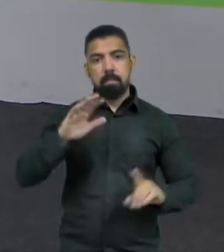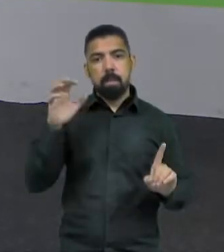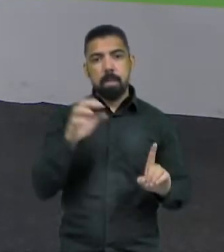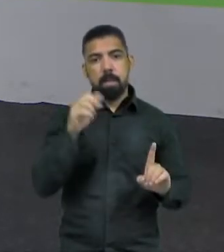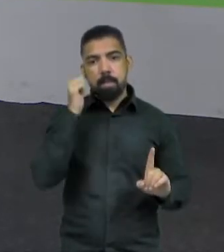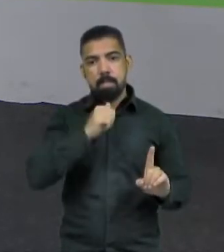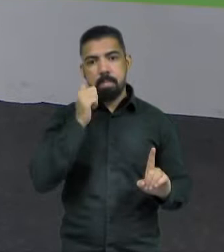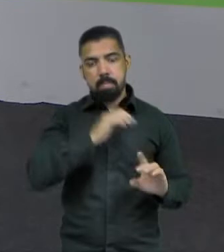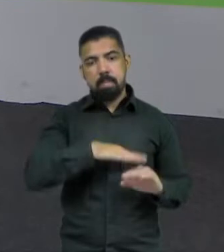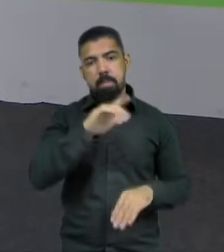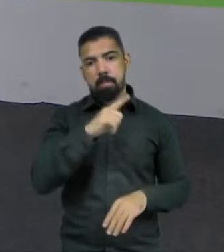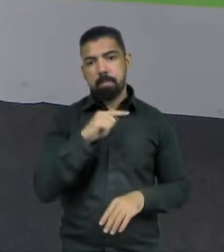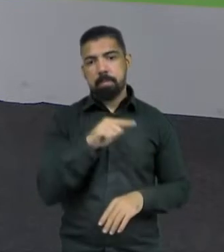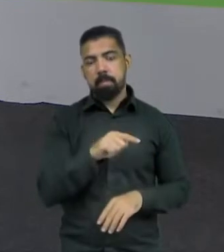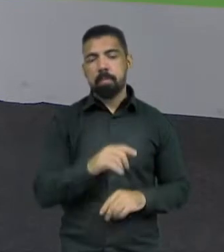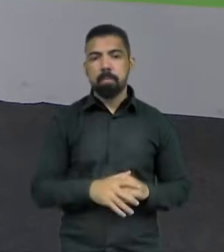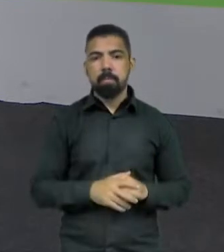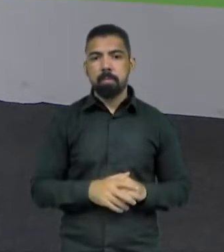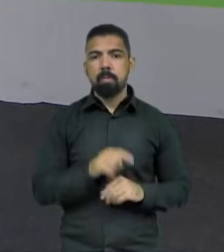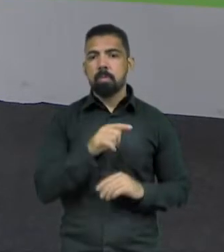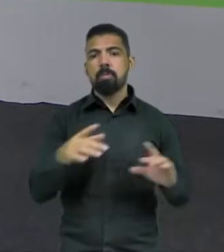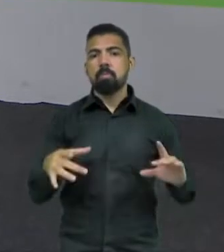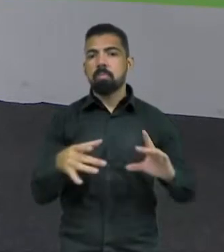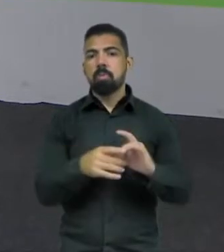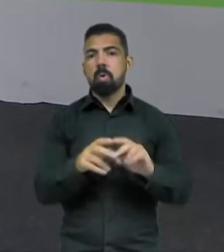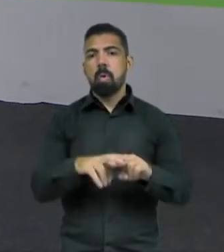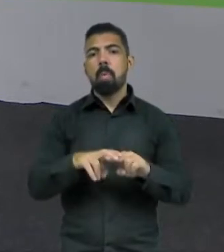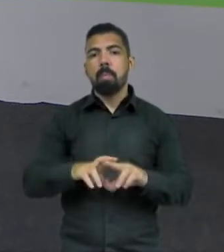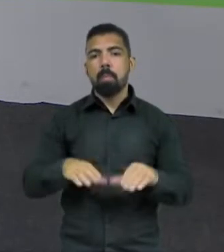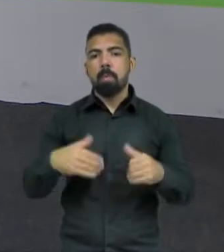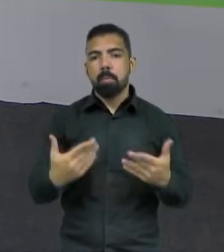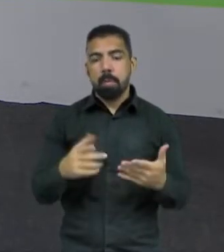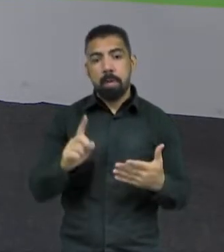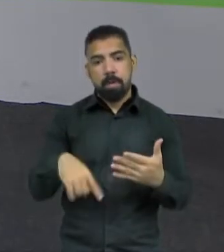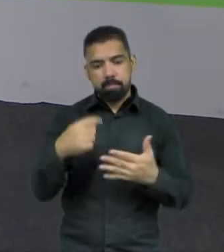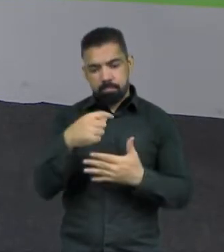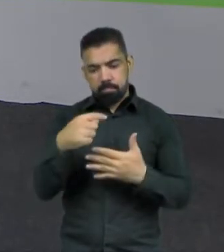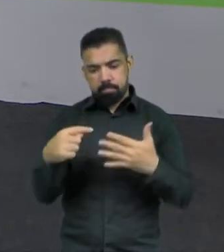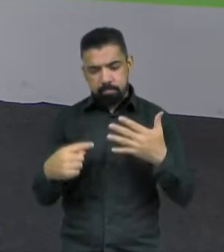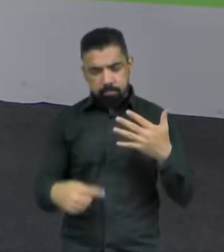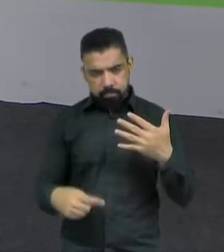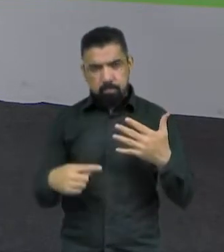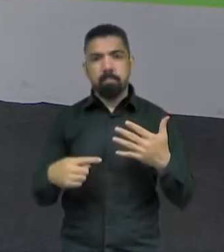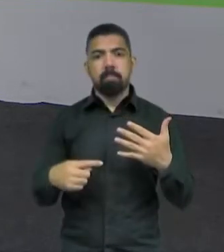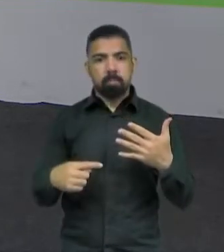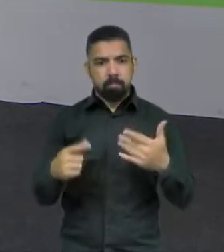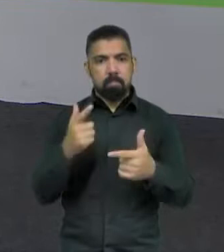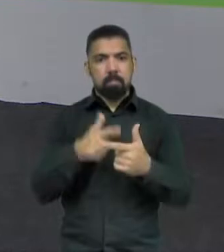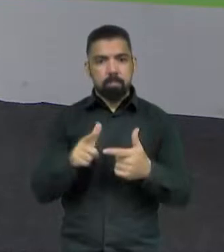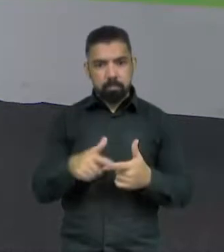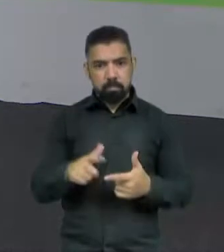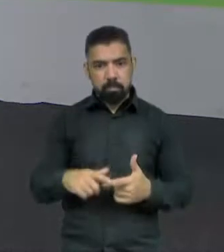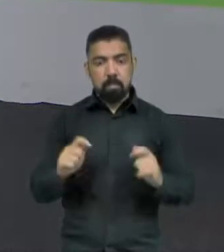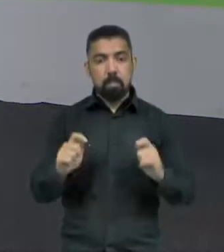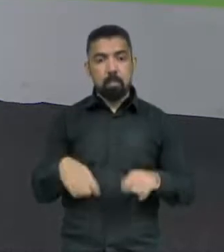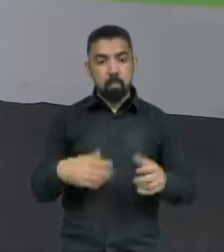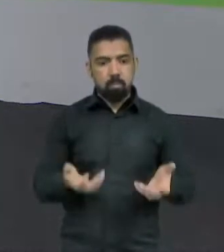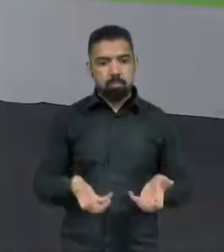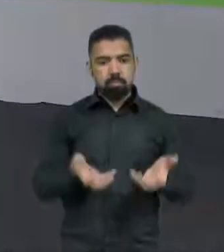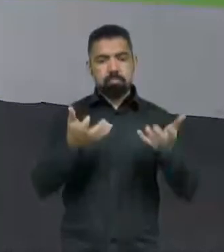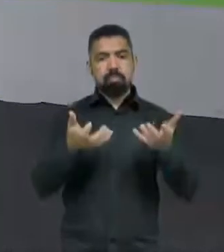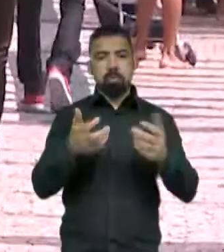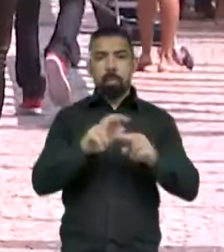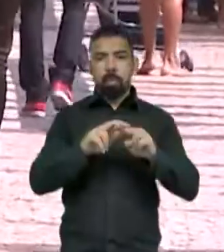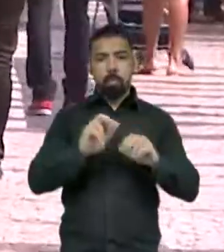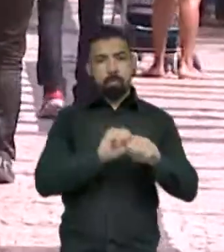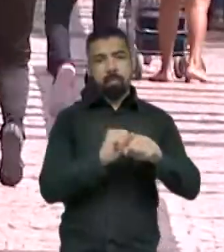mulheres. Isso pode estar relacionado a uma série de fatores que podem ter sido potencializados pela